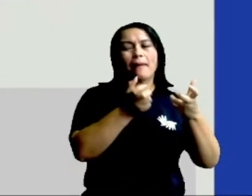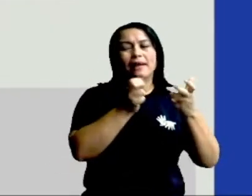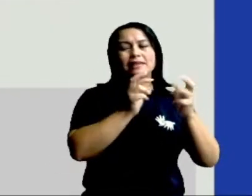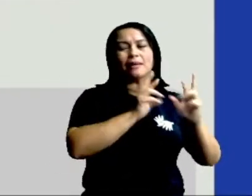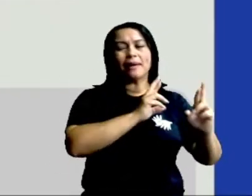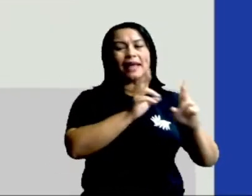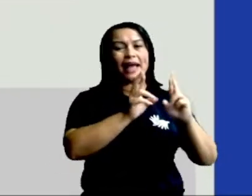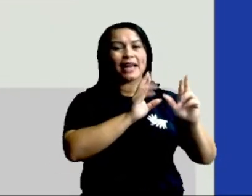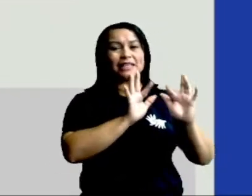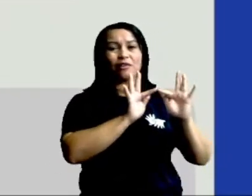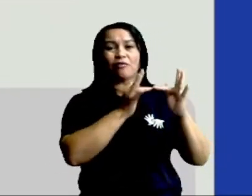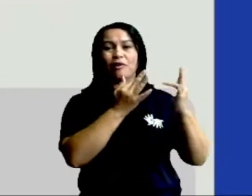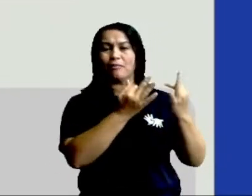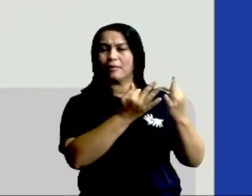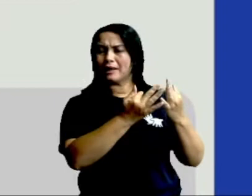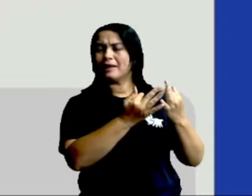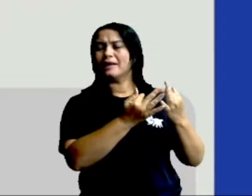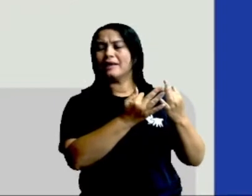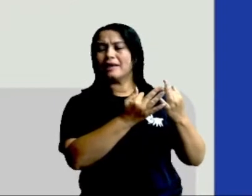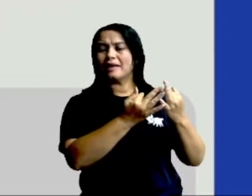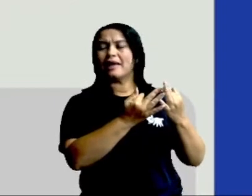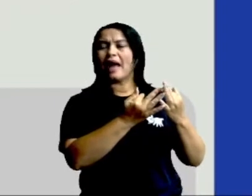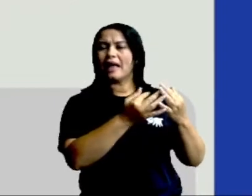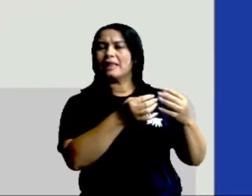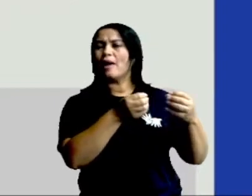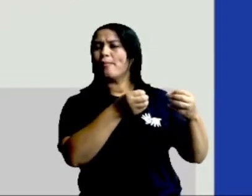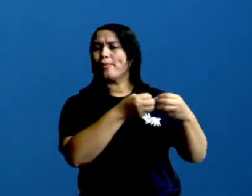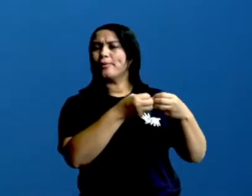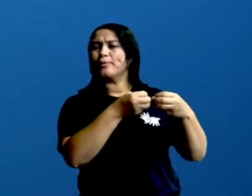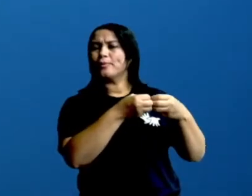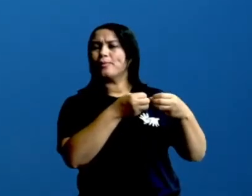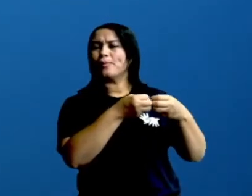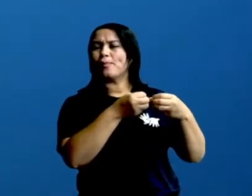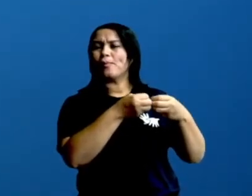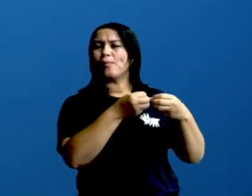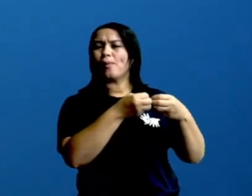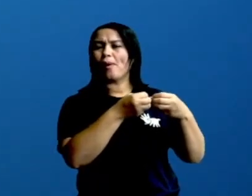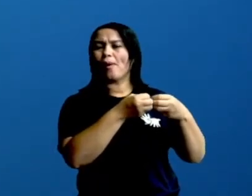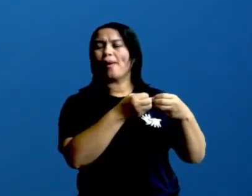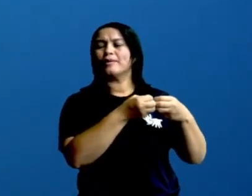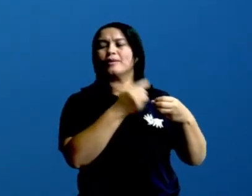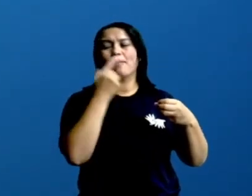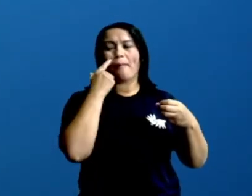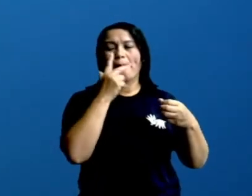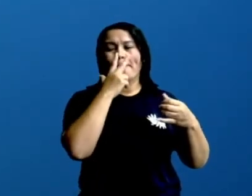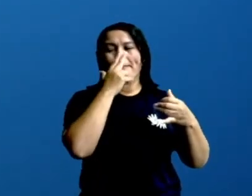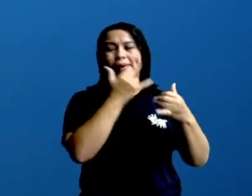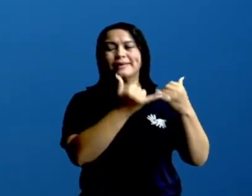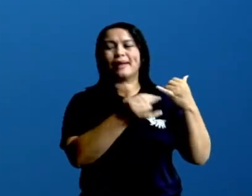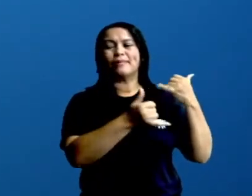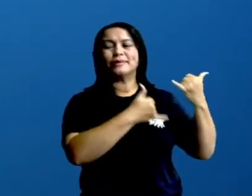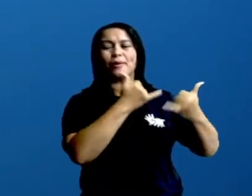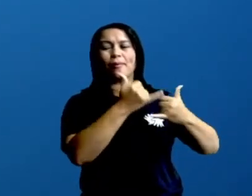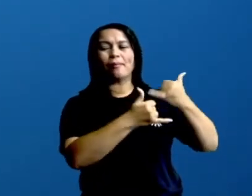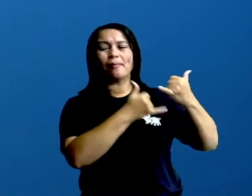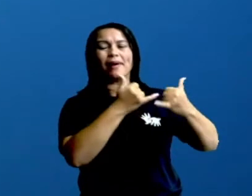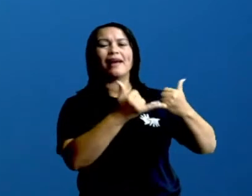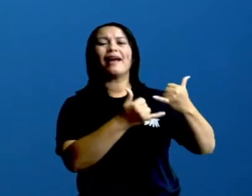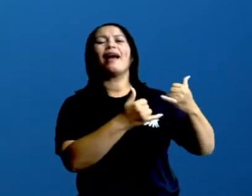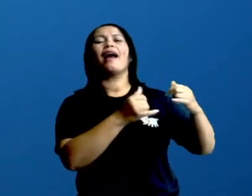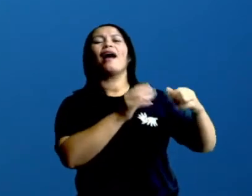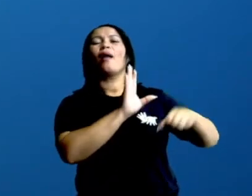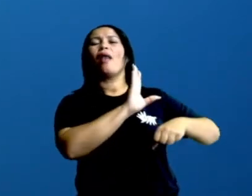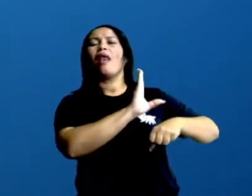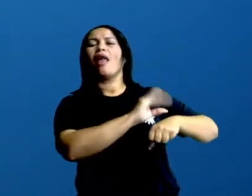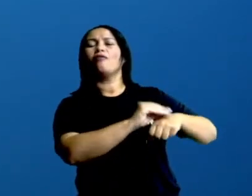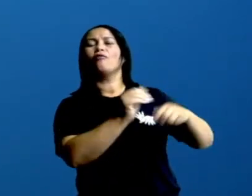relação familiar aqui tá muito próxima, muito amiga, né? Eles estão brincando numa foto, as